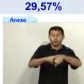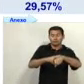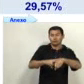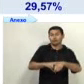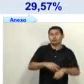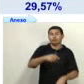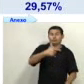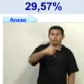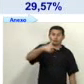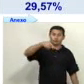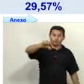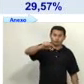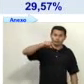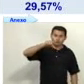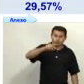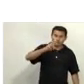é